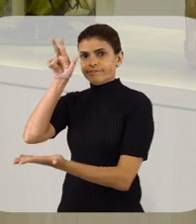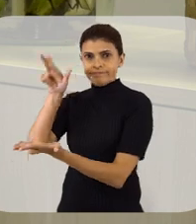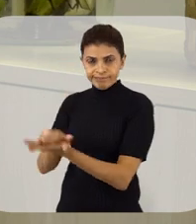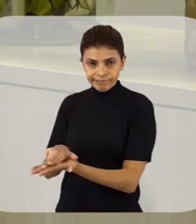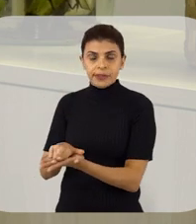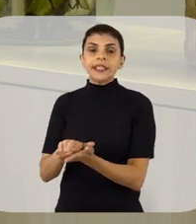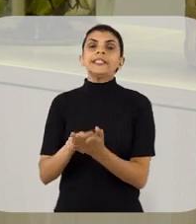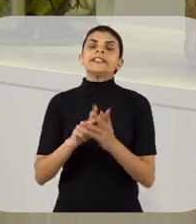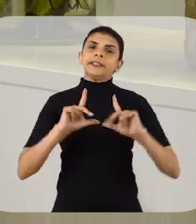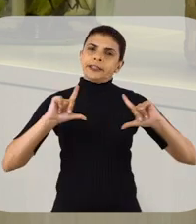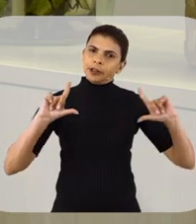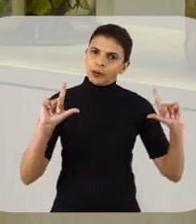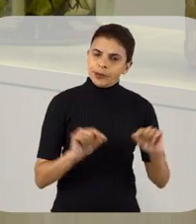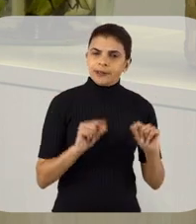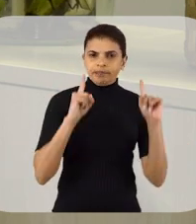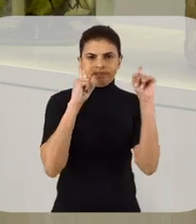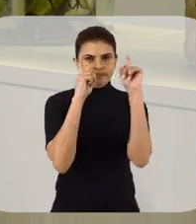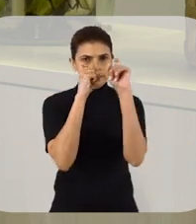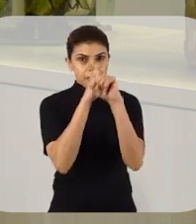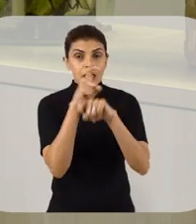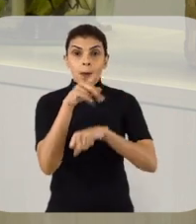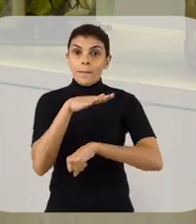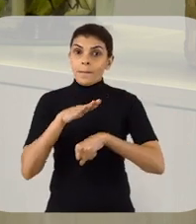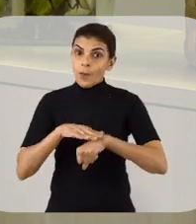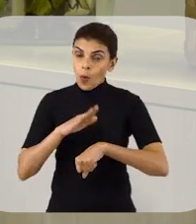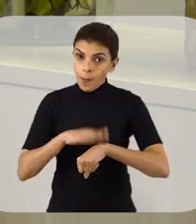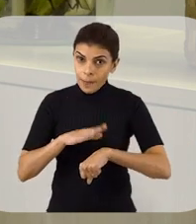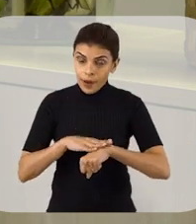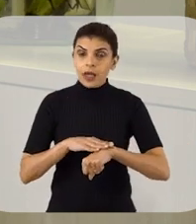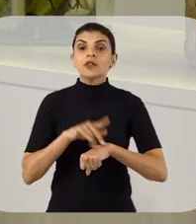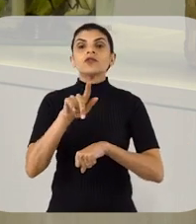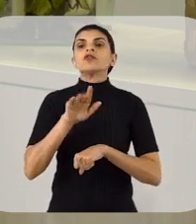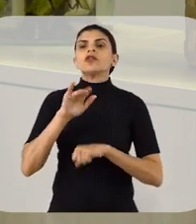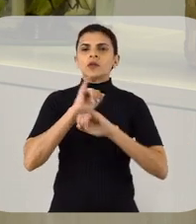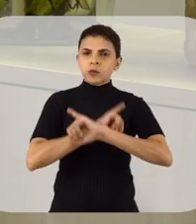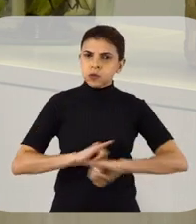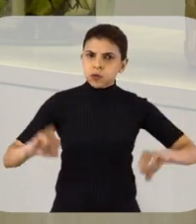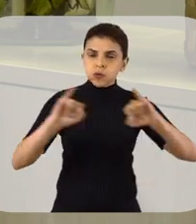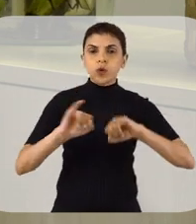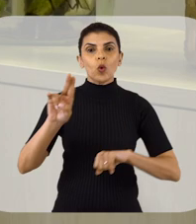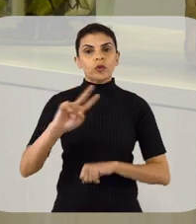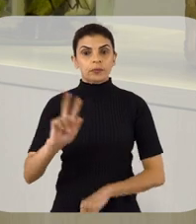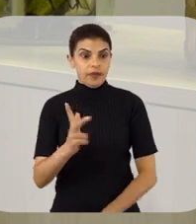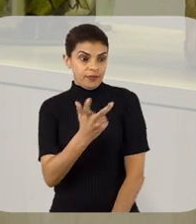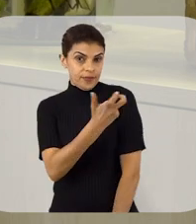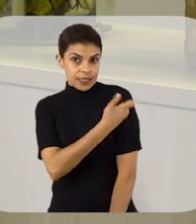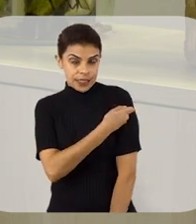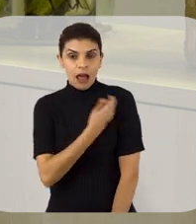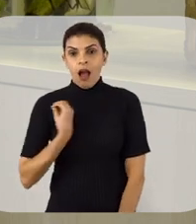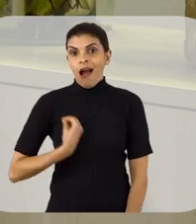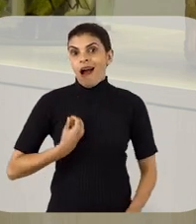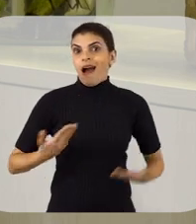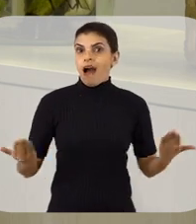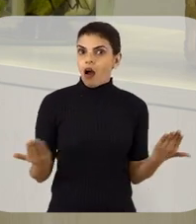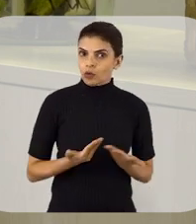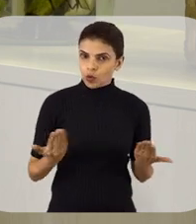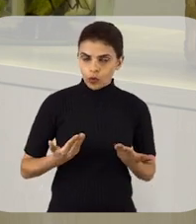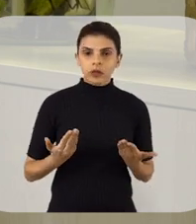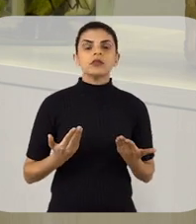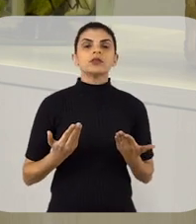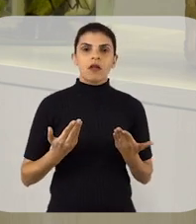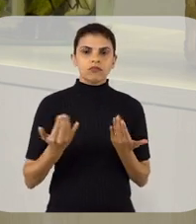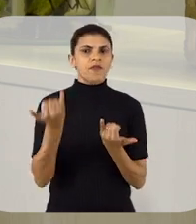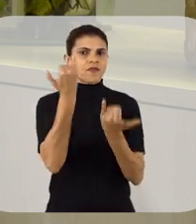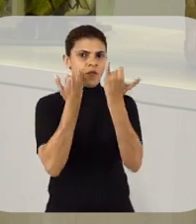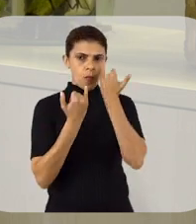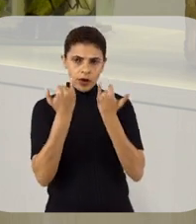reduzir complicação. É você, nesse momento em que você chama as pessoas para fazerem uso da vacina bivalente, é você atualizar o esquema básico